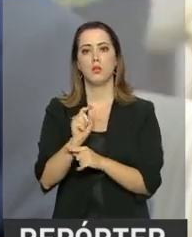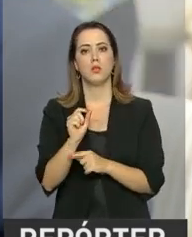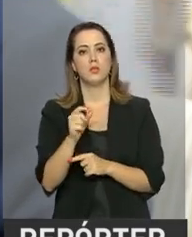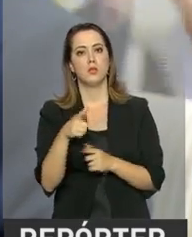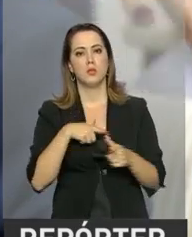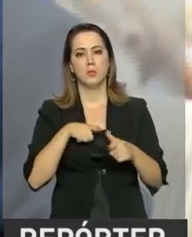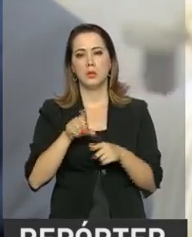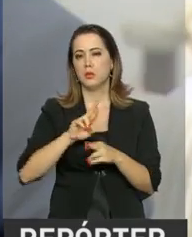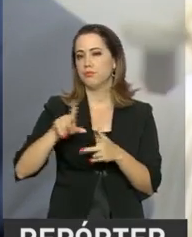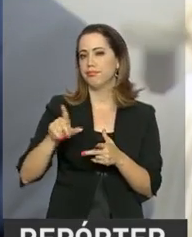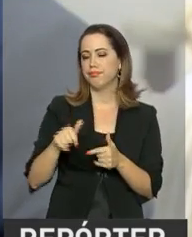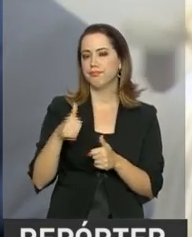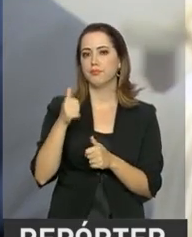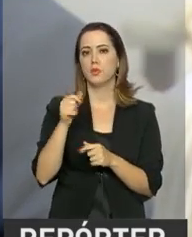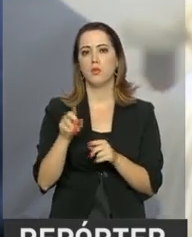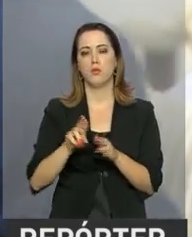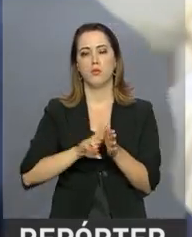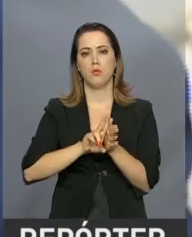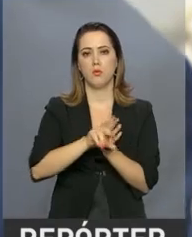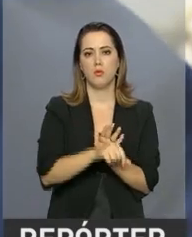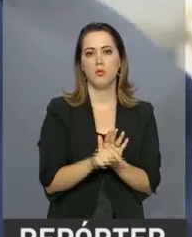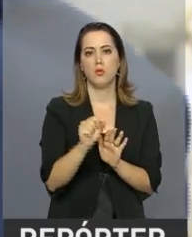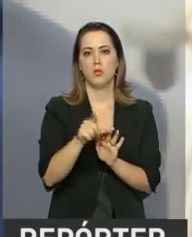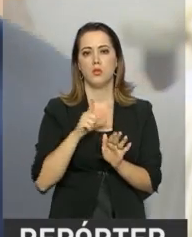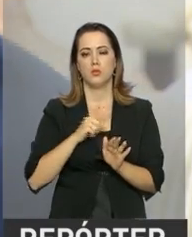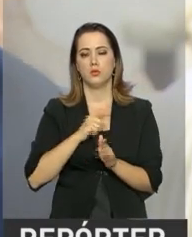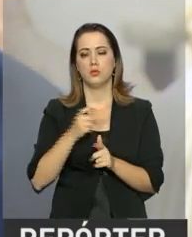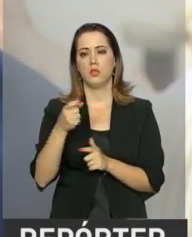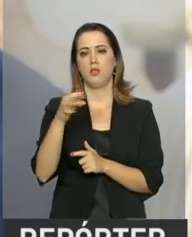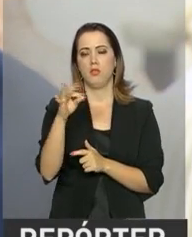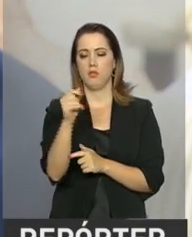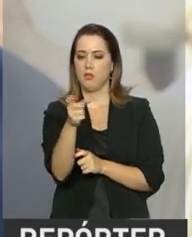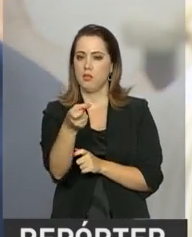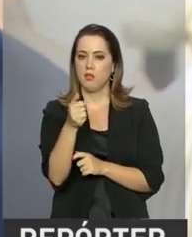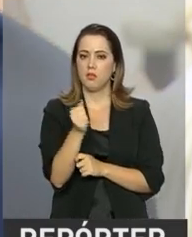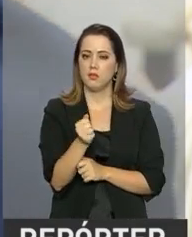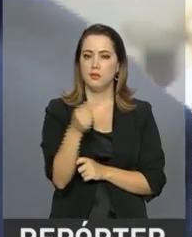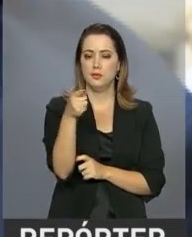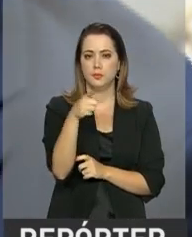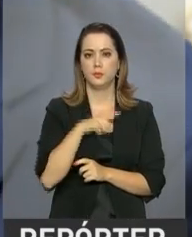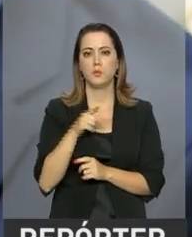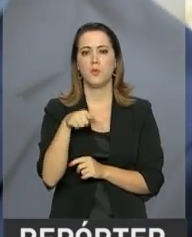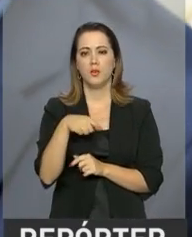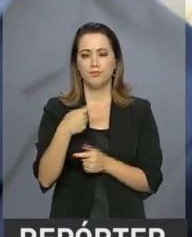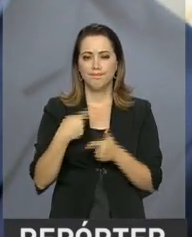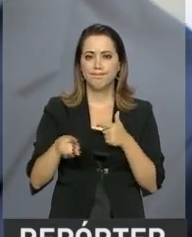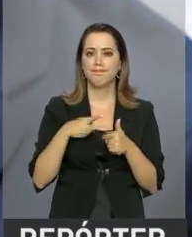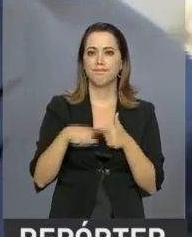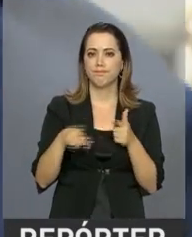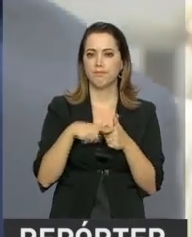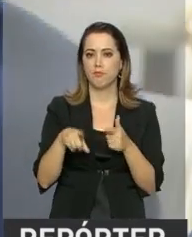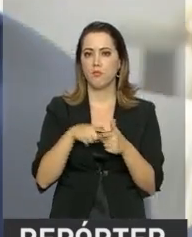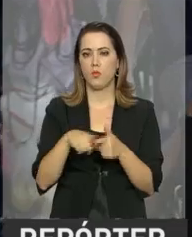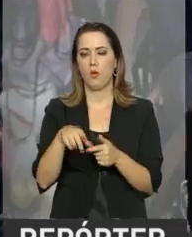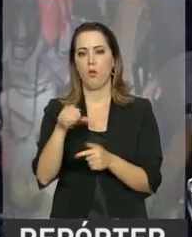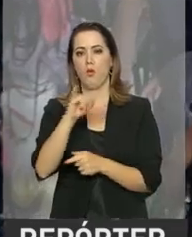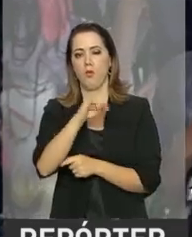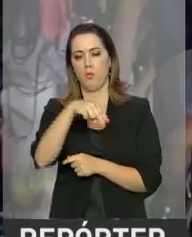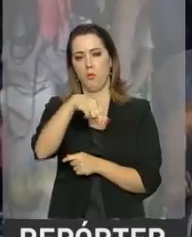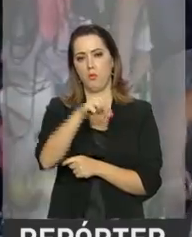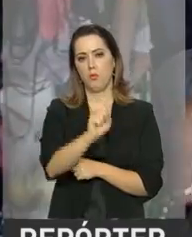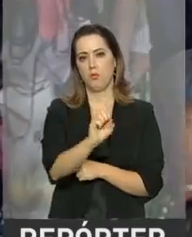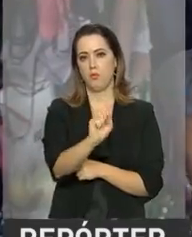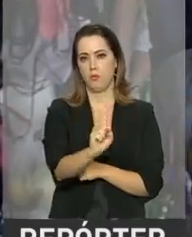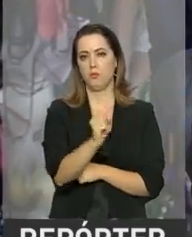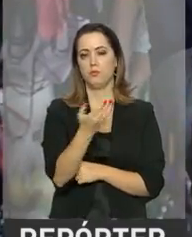né, naturalmente, segundo suas taxas de indexação. E isso tem desequilibrado fortemente a Previdência. Com a